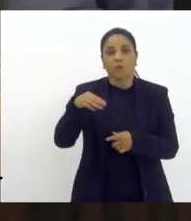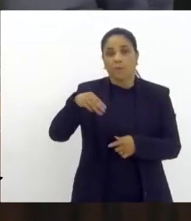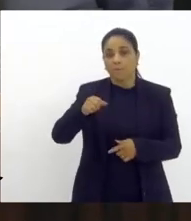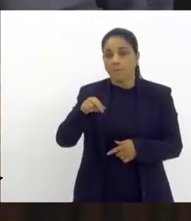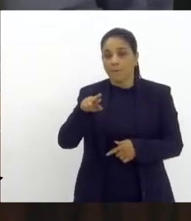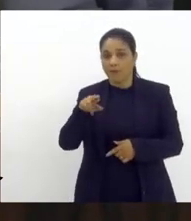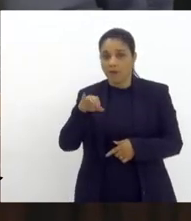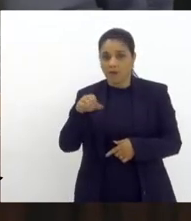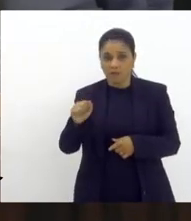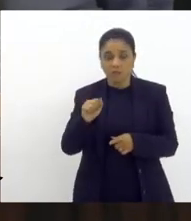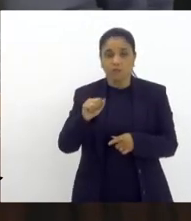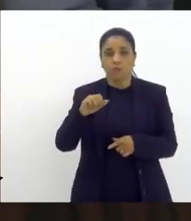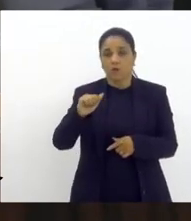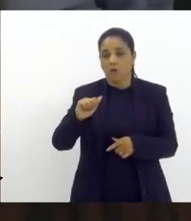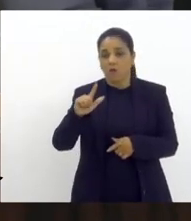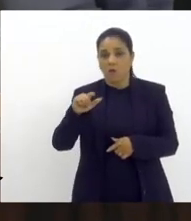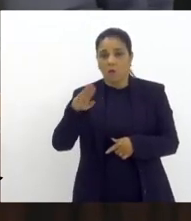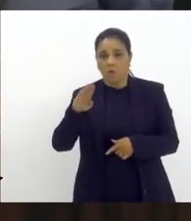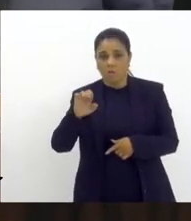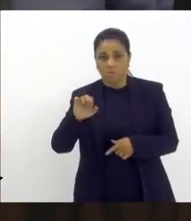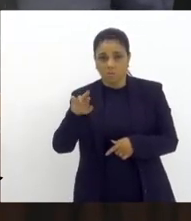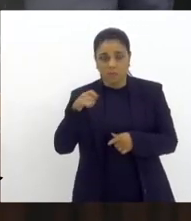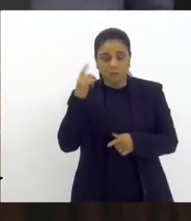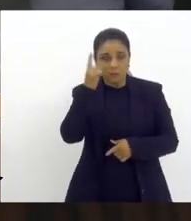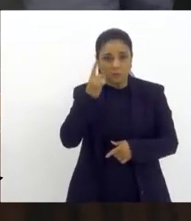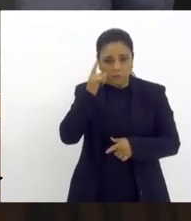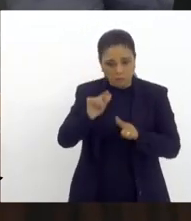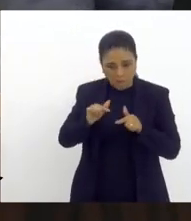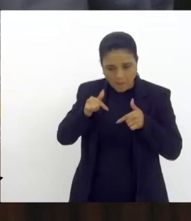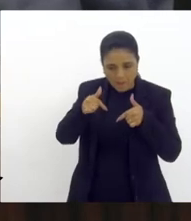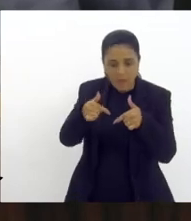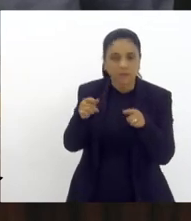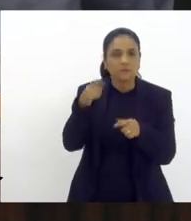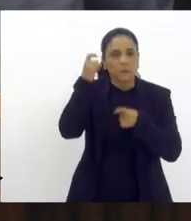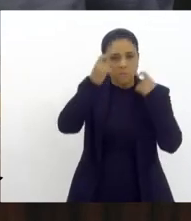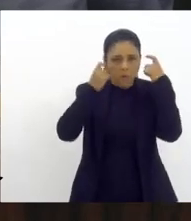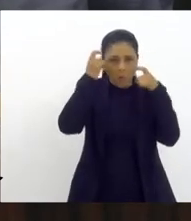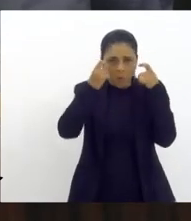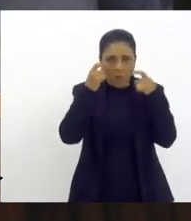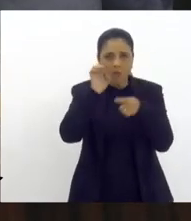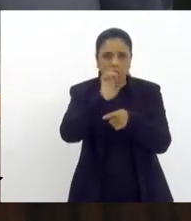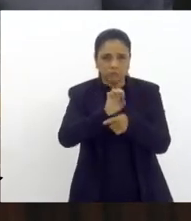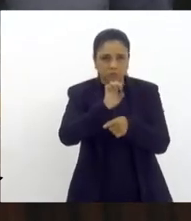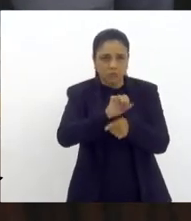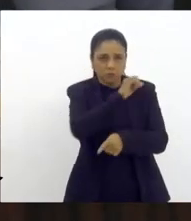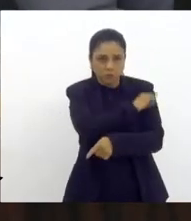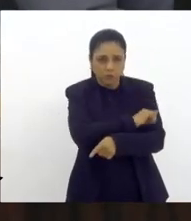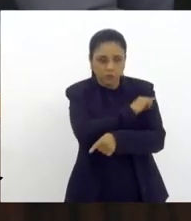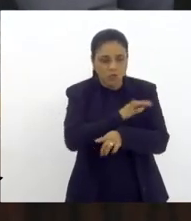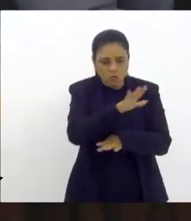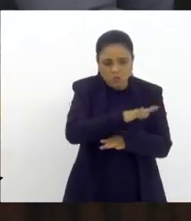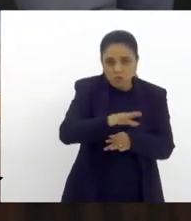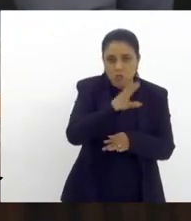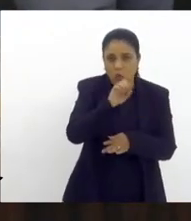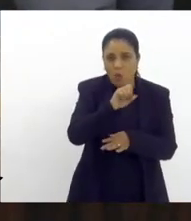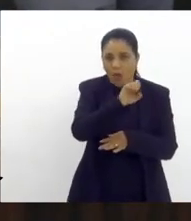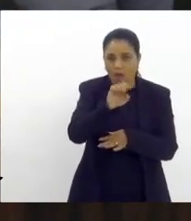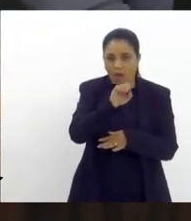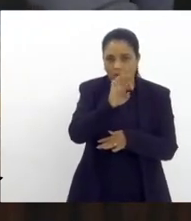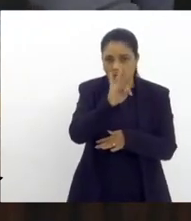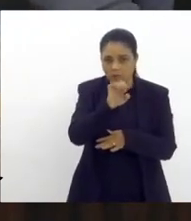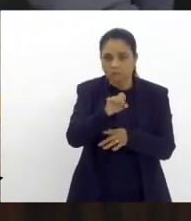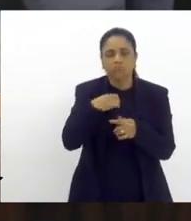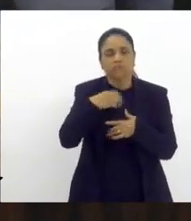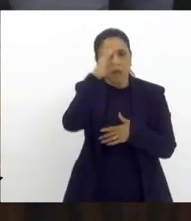deputado tá sempre atuante sempre preocupado pelos nossos Estado do Rio de Janeiro sem preocupado com a zona oeste uma pessoa muito